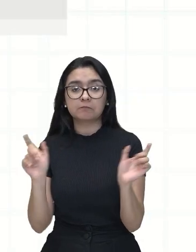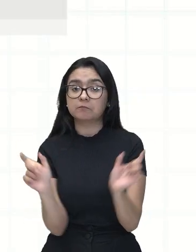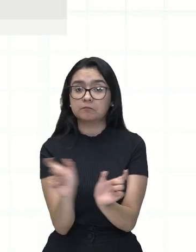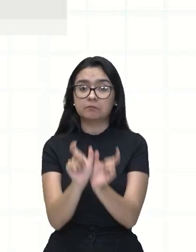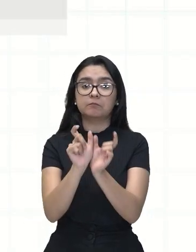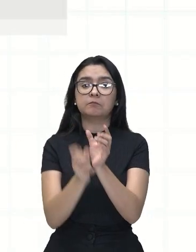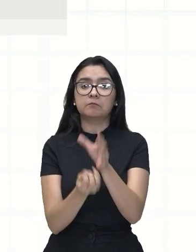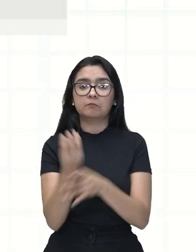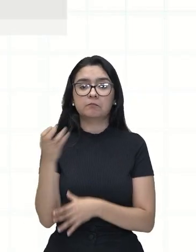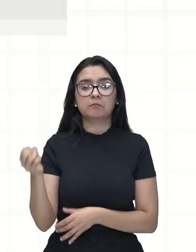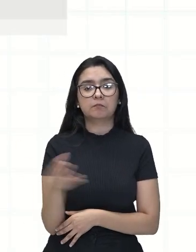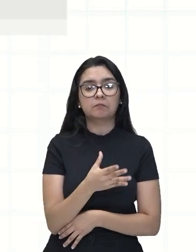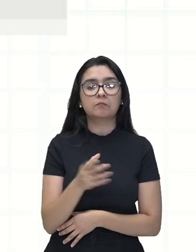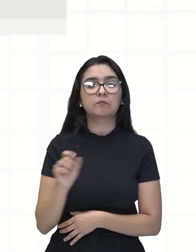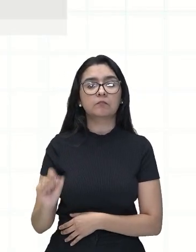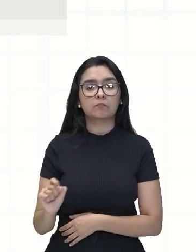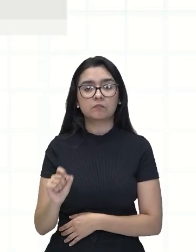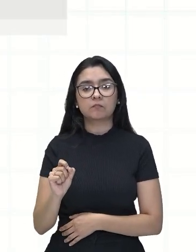se torna